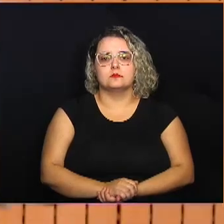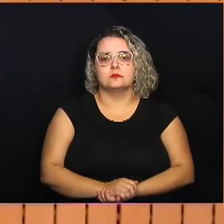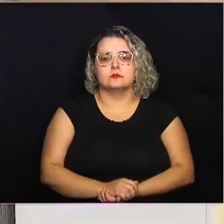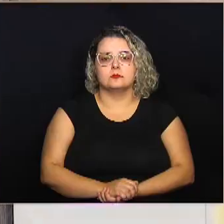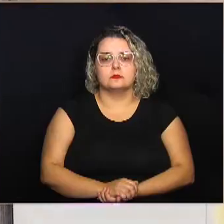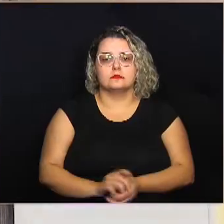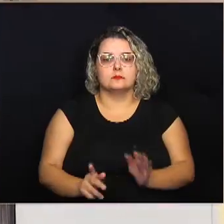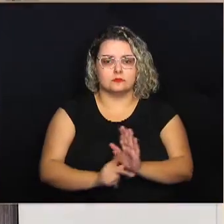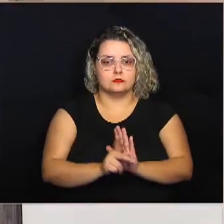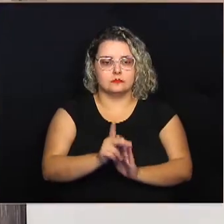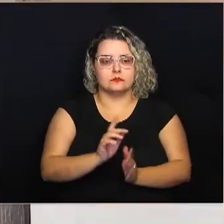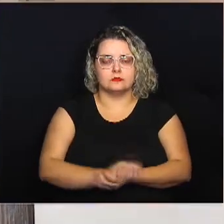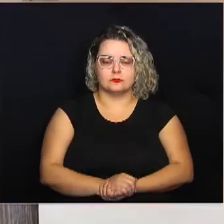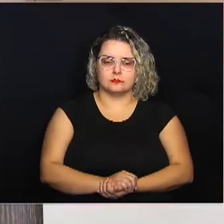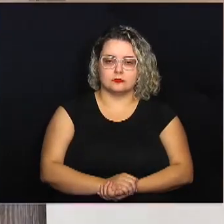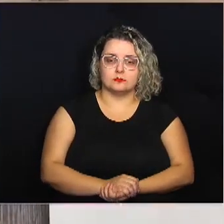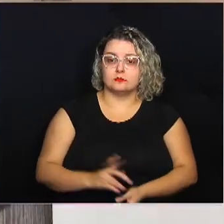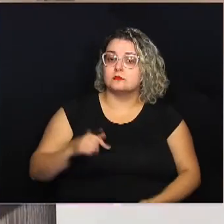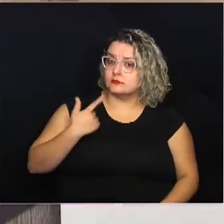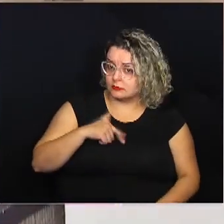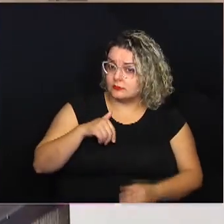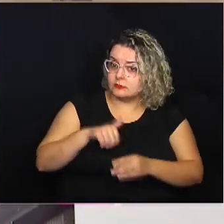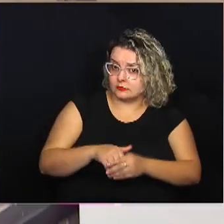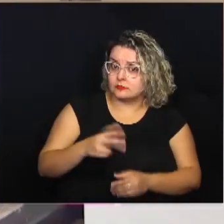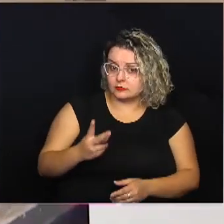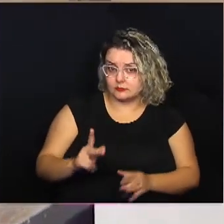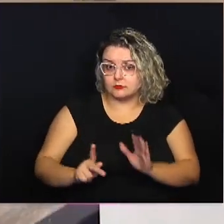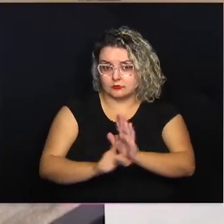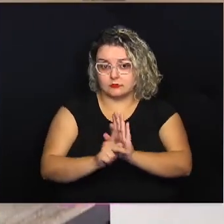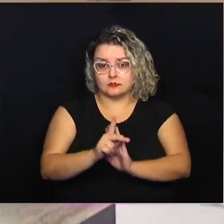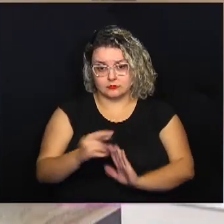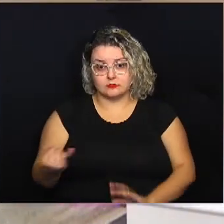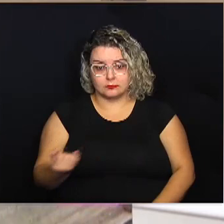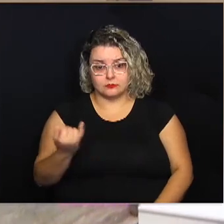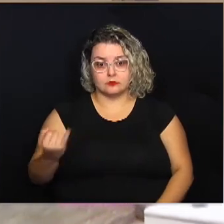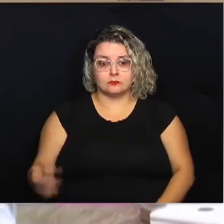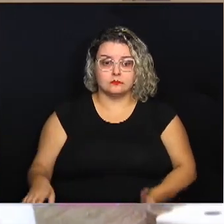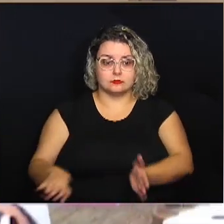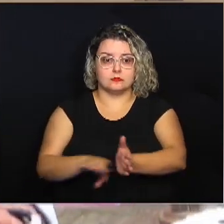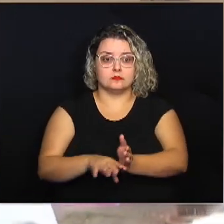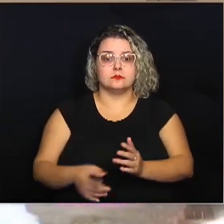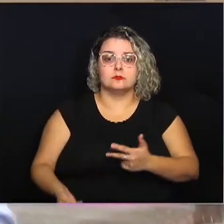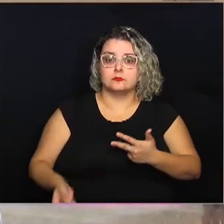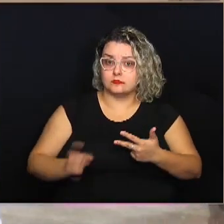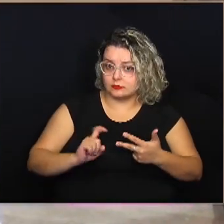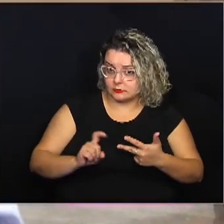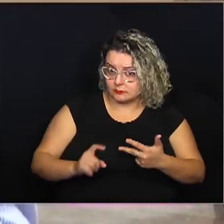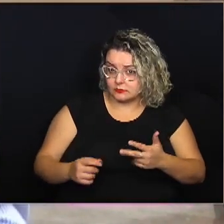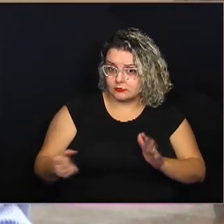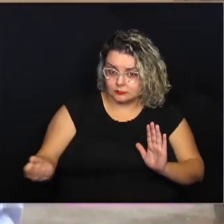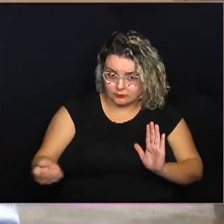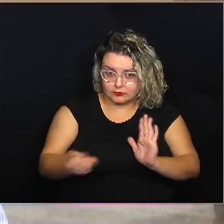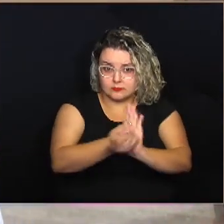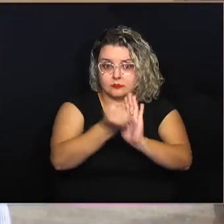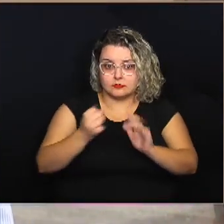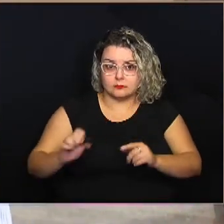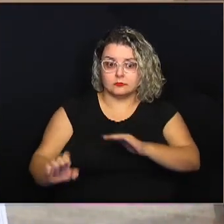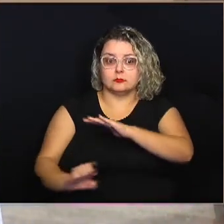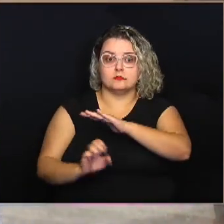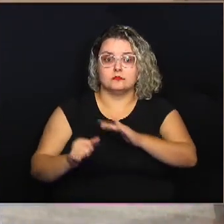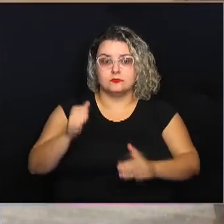o projeto. Votamos 2 projetos importantes, vindo do Executivo, né, o selo Empresa Amiga da